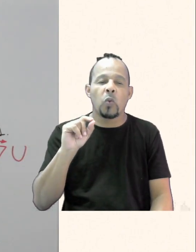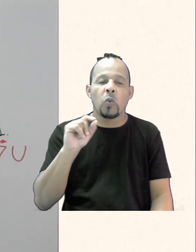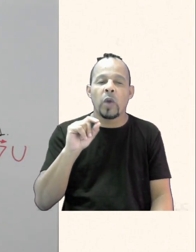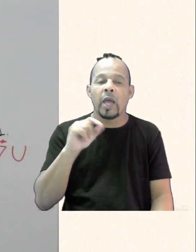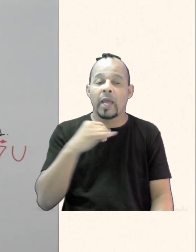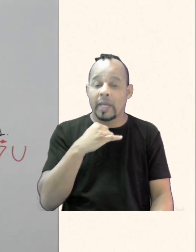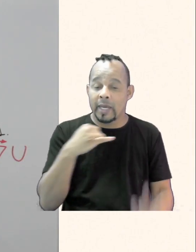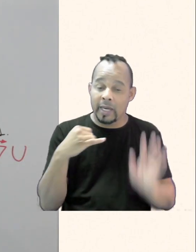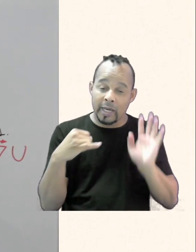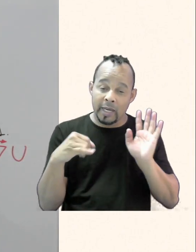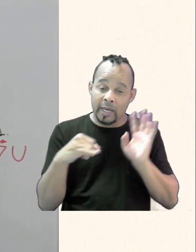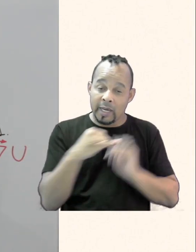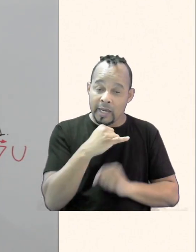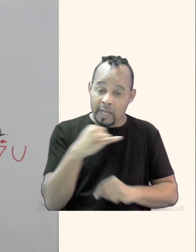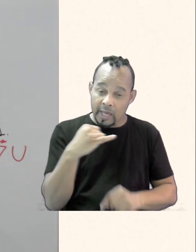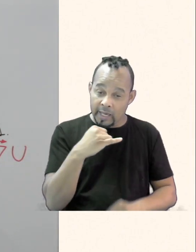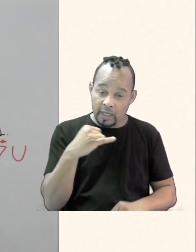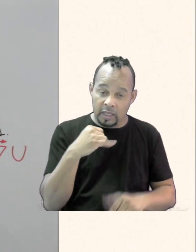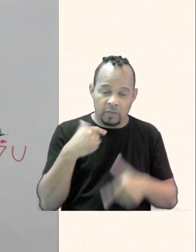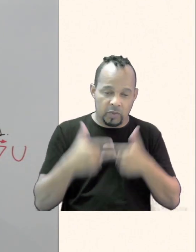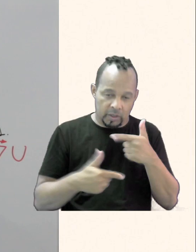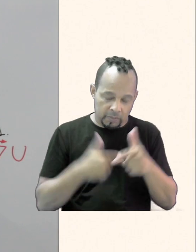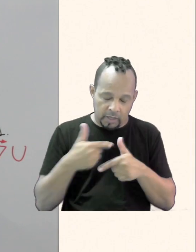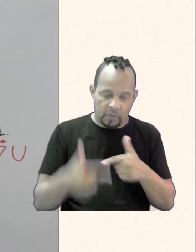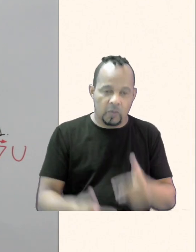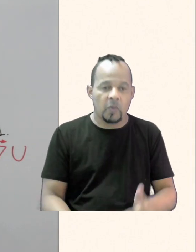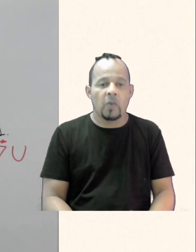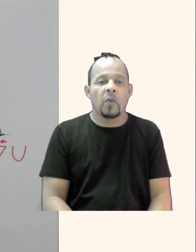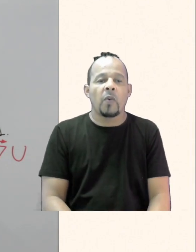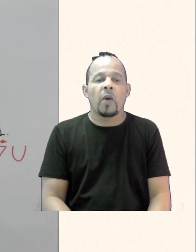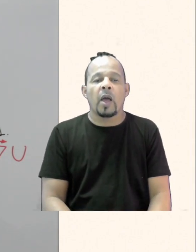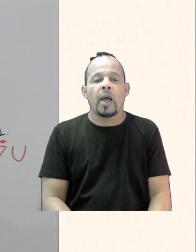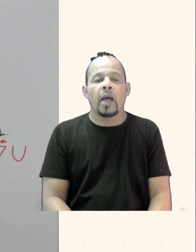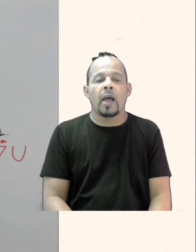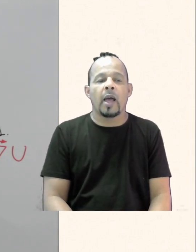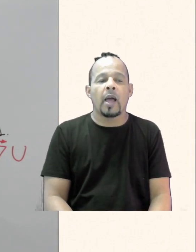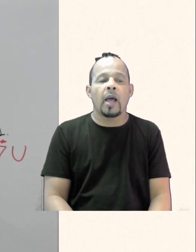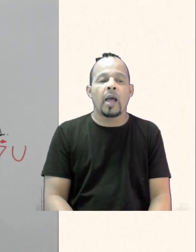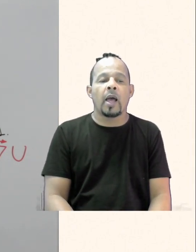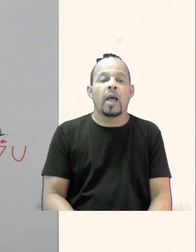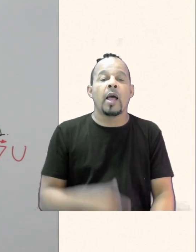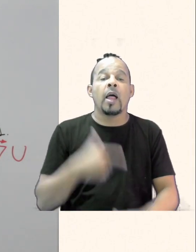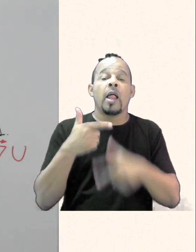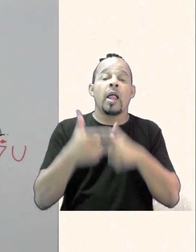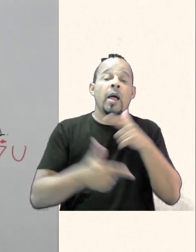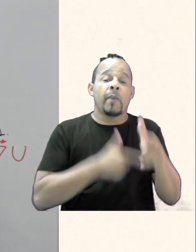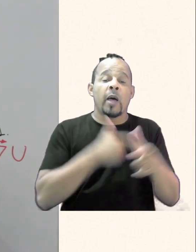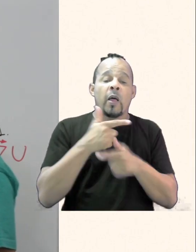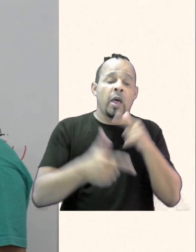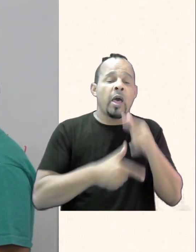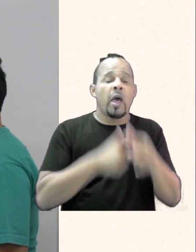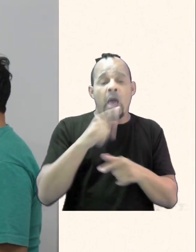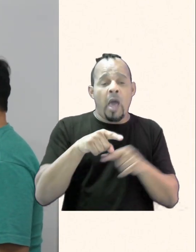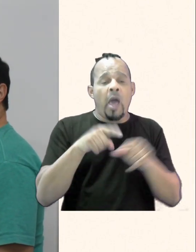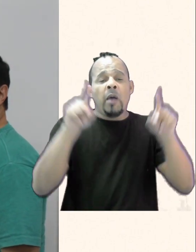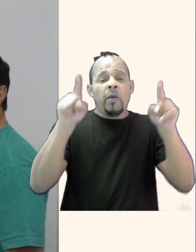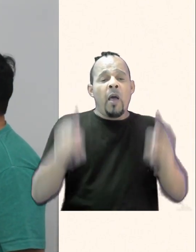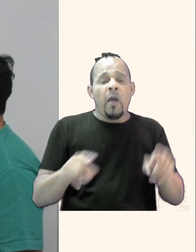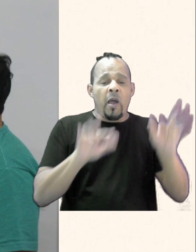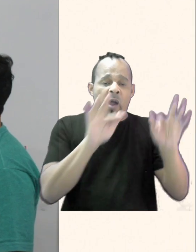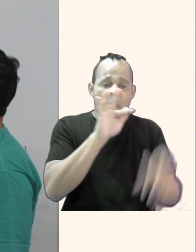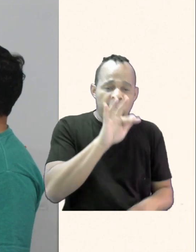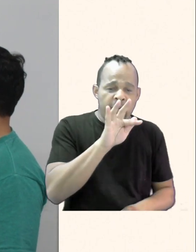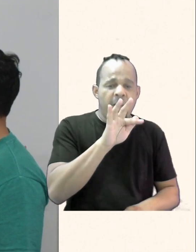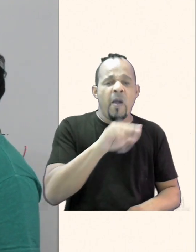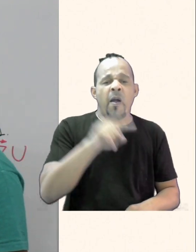beleza? Então, o trabalho que é integral de f escalar dr vai independer